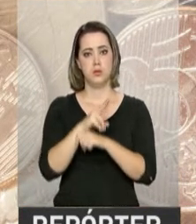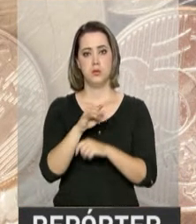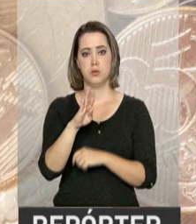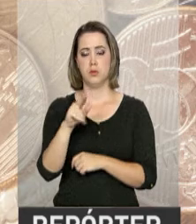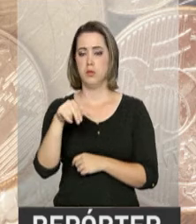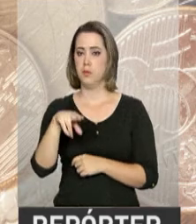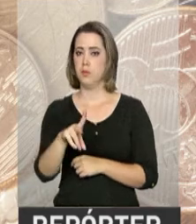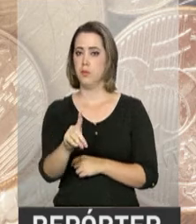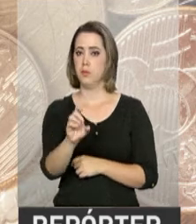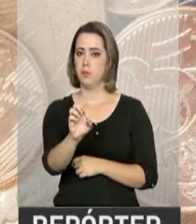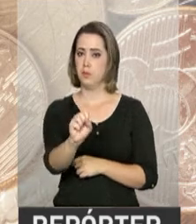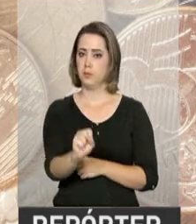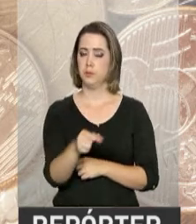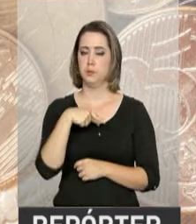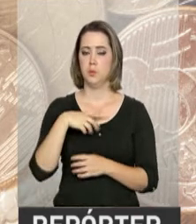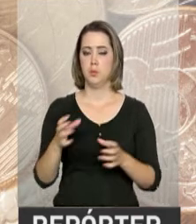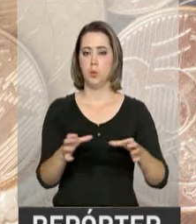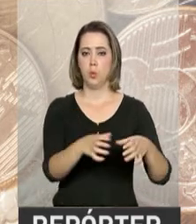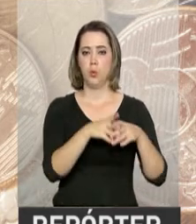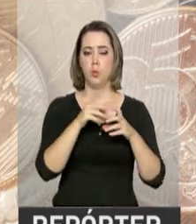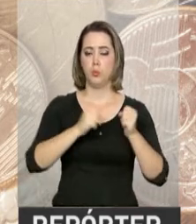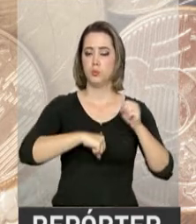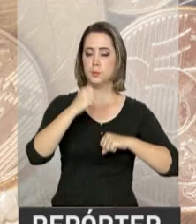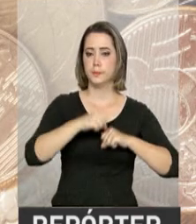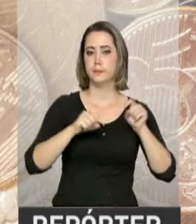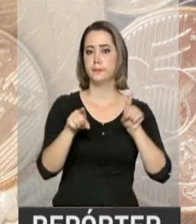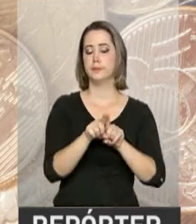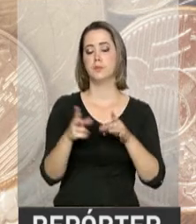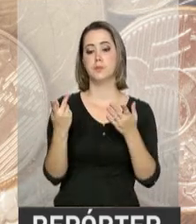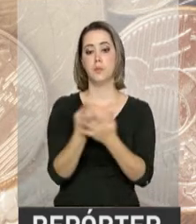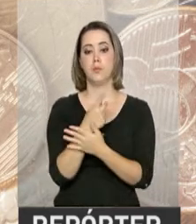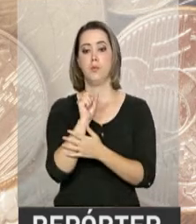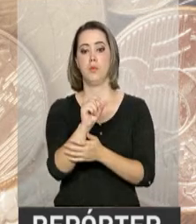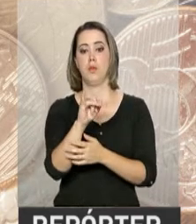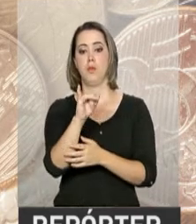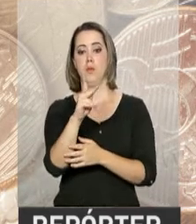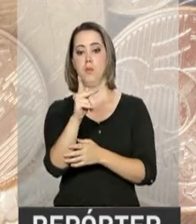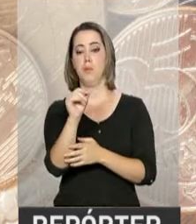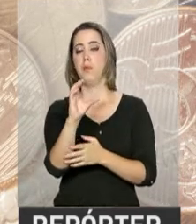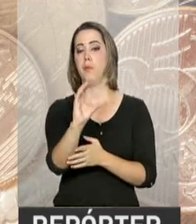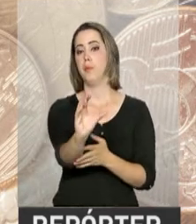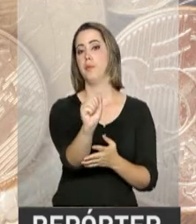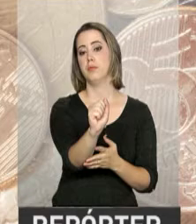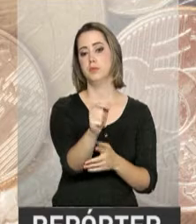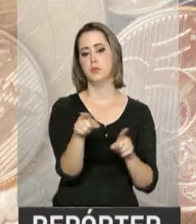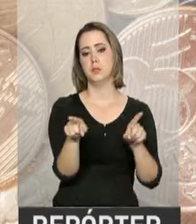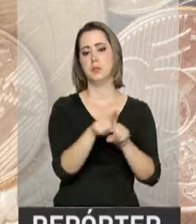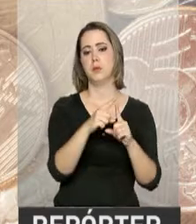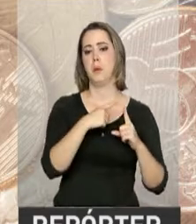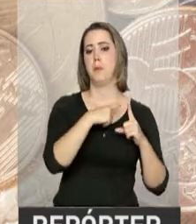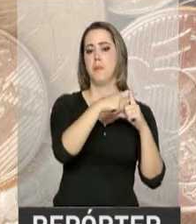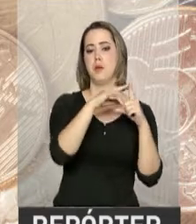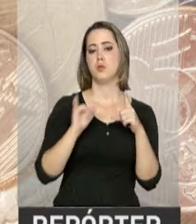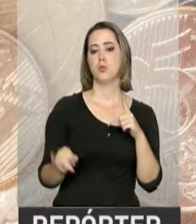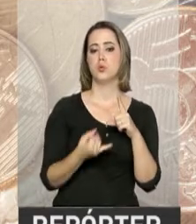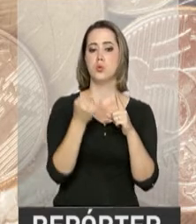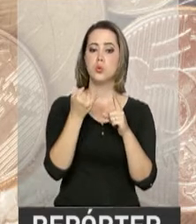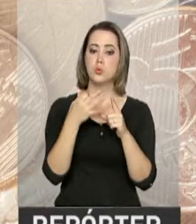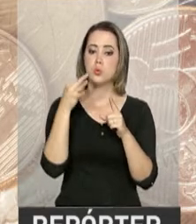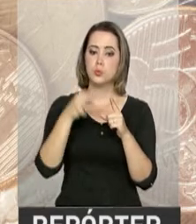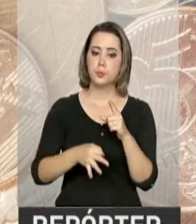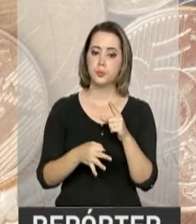bnds para o setor produtivo ela será composta pelo índice oficial de inflação e por uma taxa de juros pré-fixada